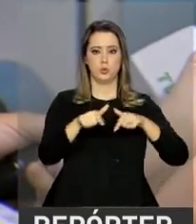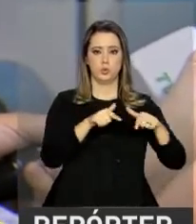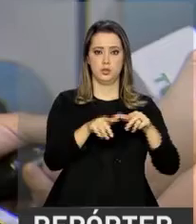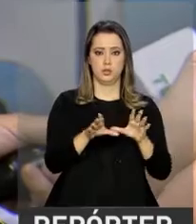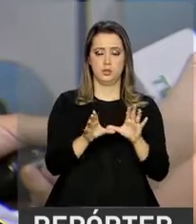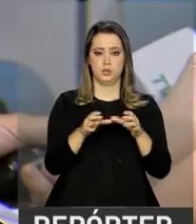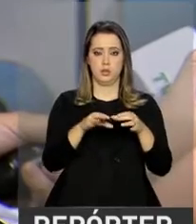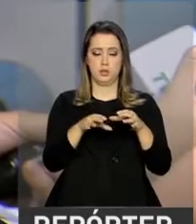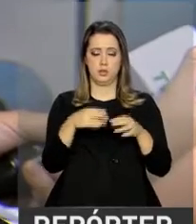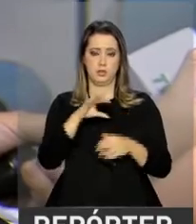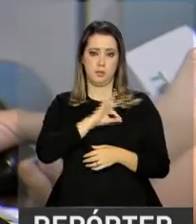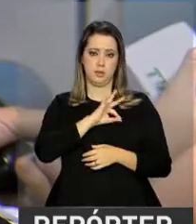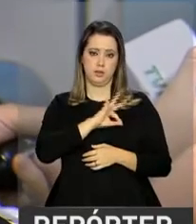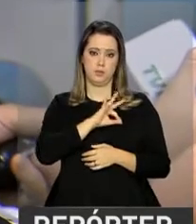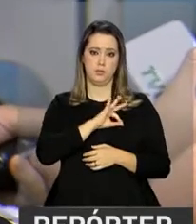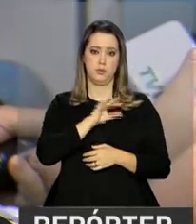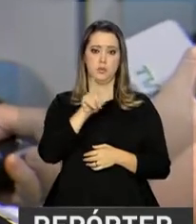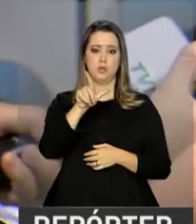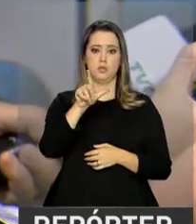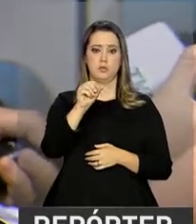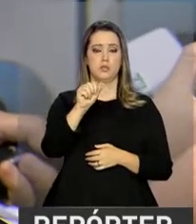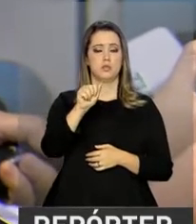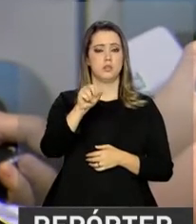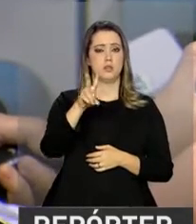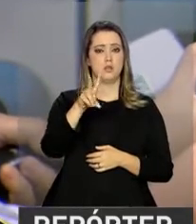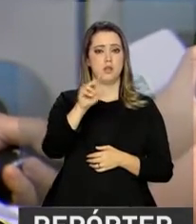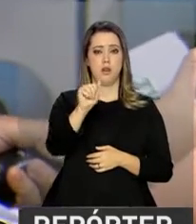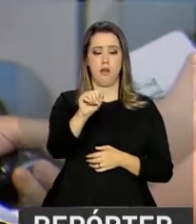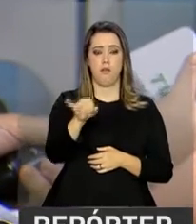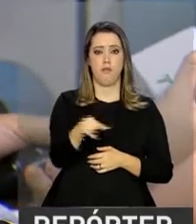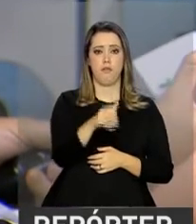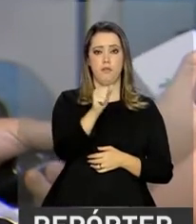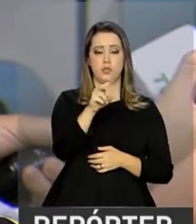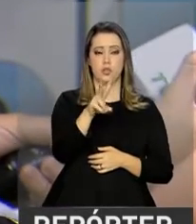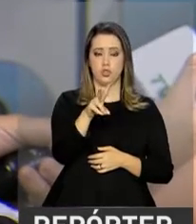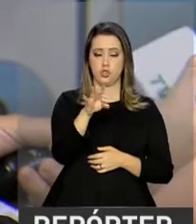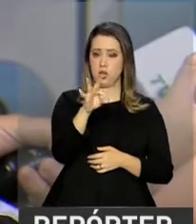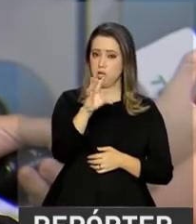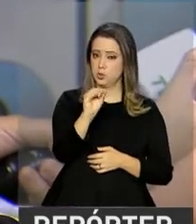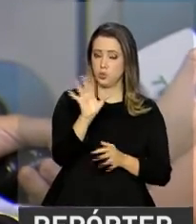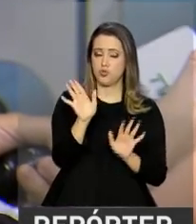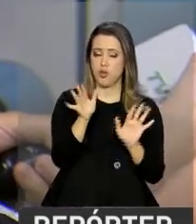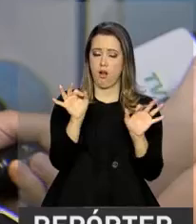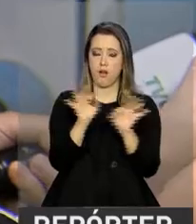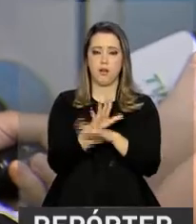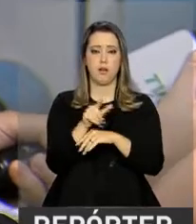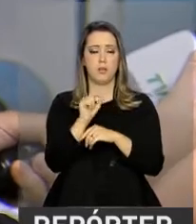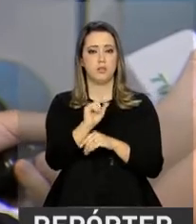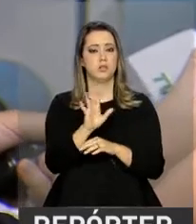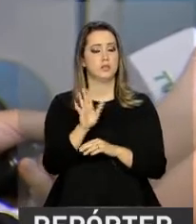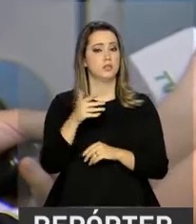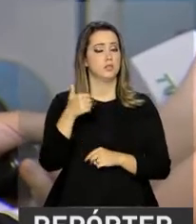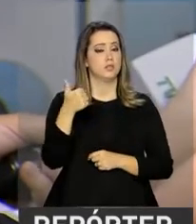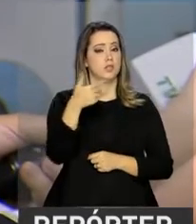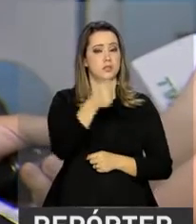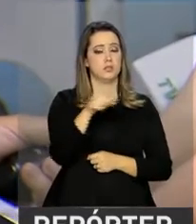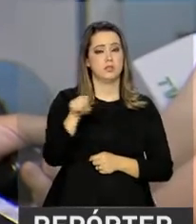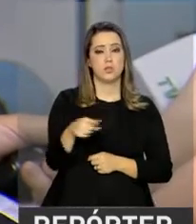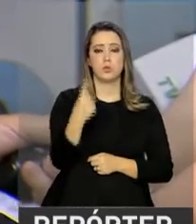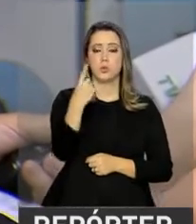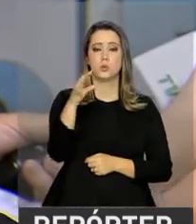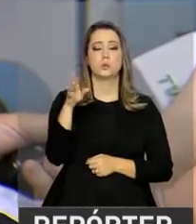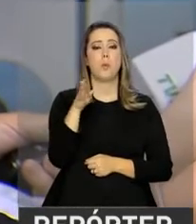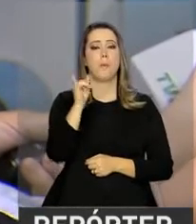expectativa que já vamos encerrar os últimos procedimentos em 2018 nós encerramos só na lava jato são 17.1